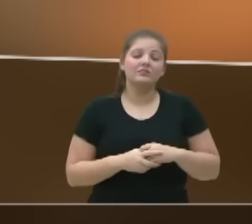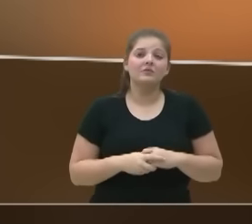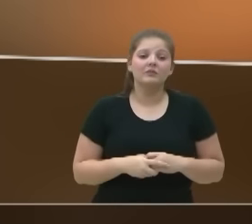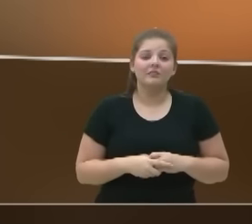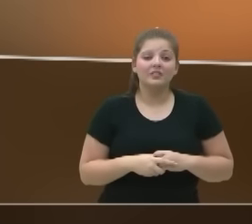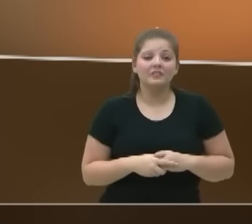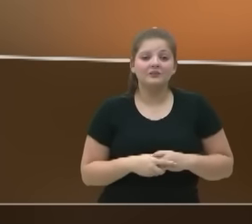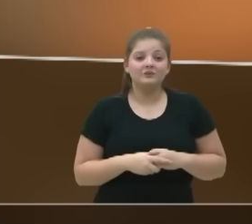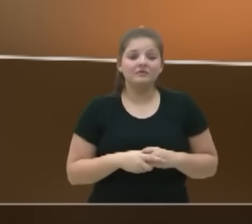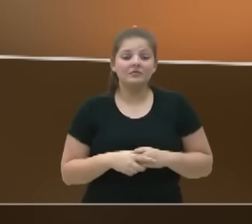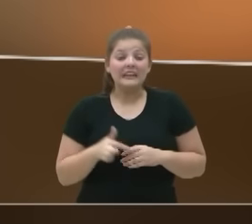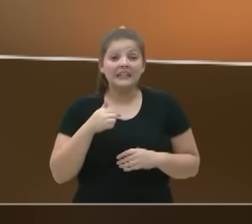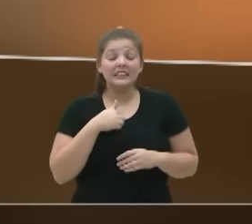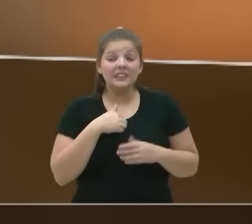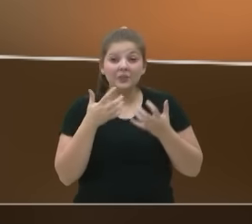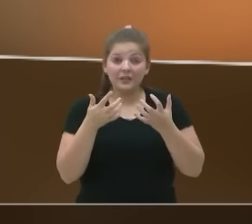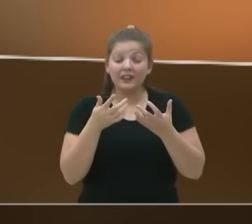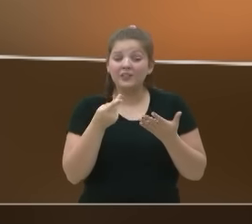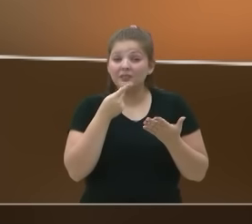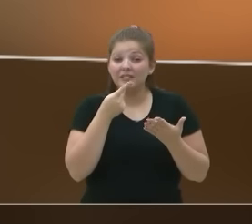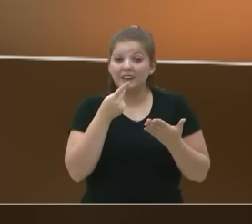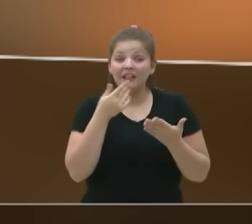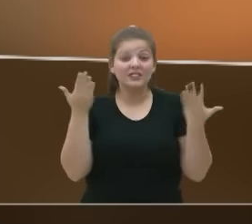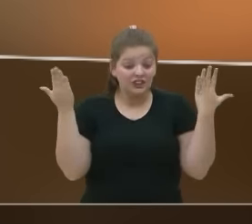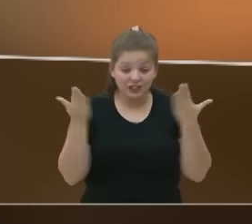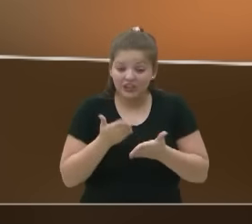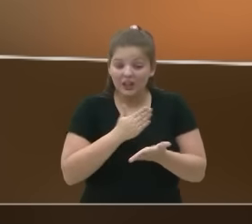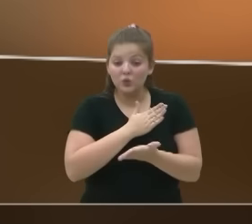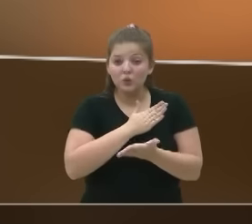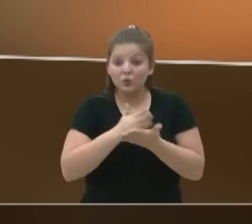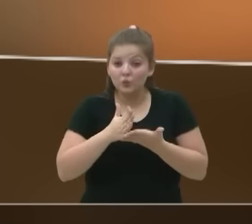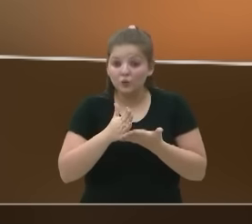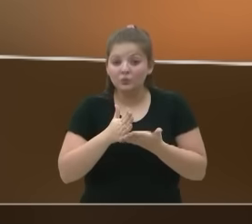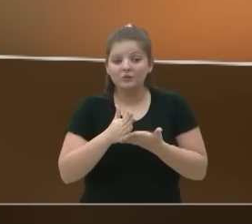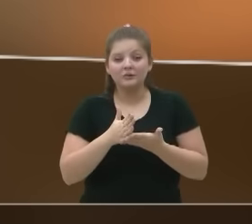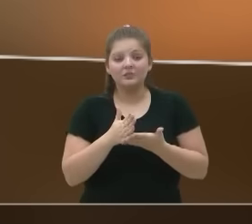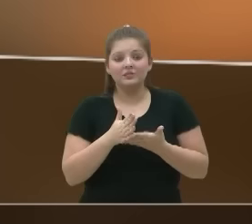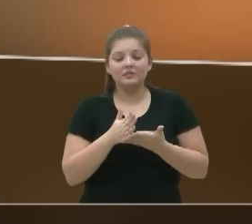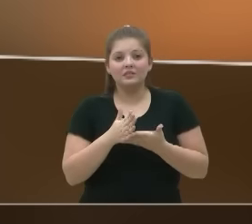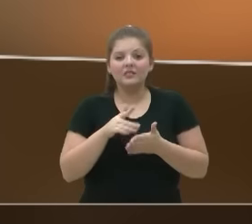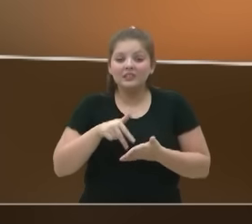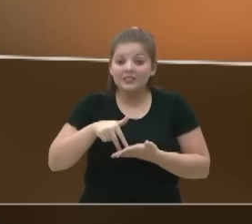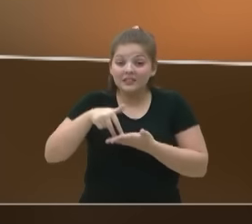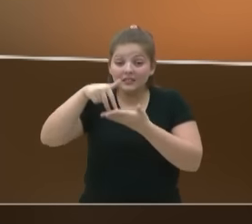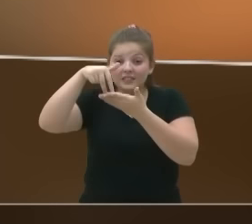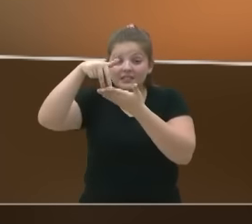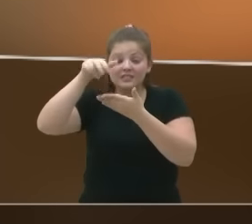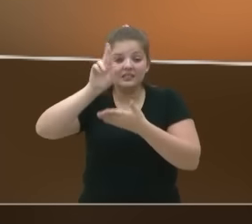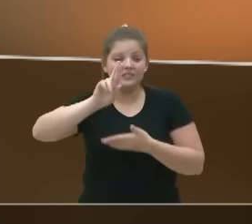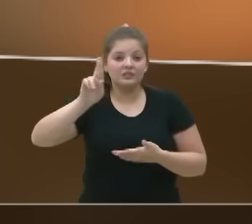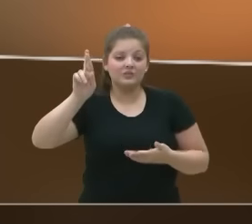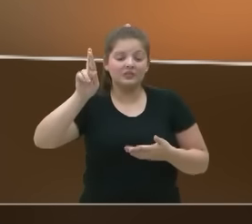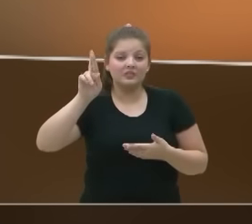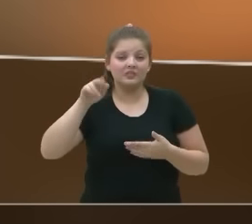E eu trago no início deste sermão, que é da ascensão do Senhor,